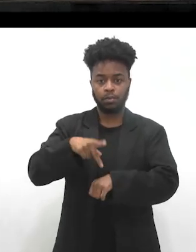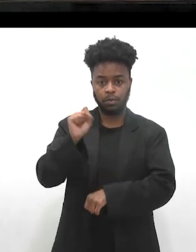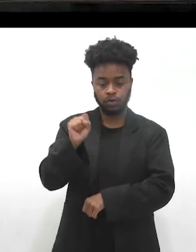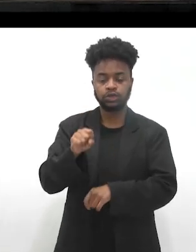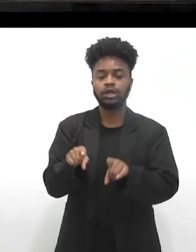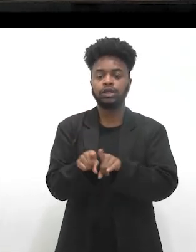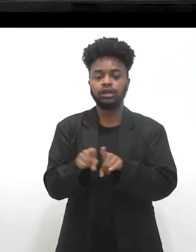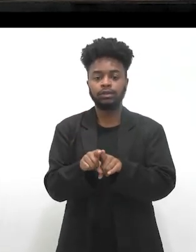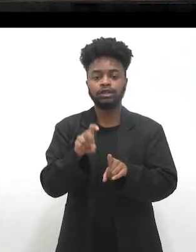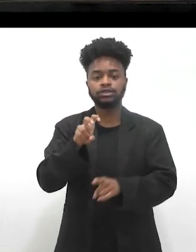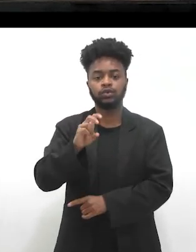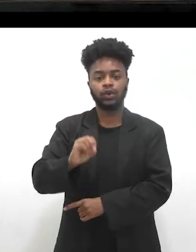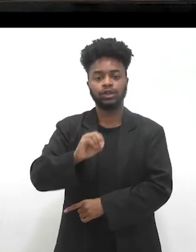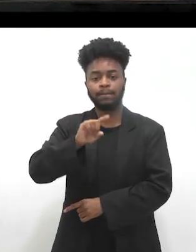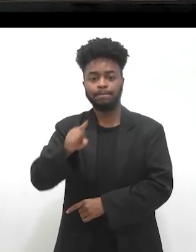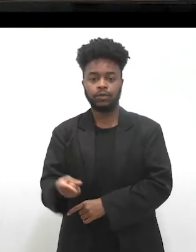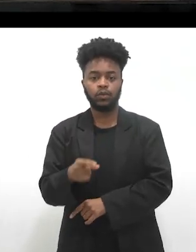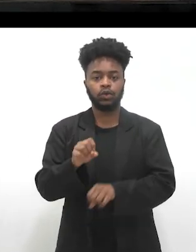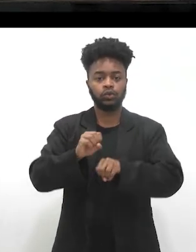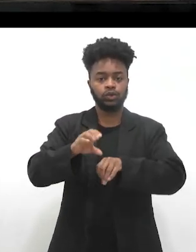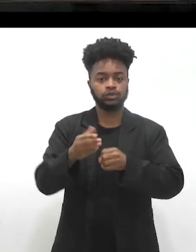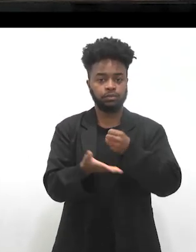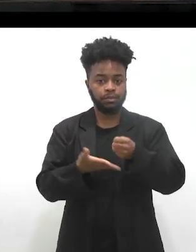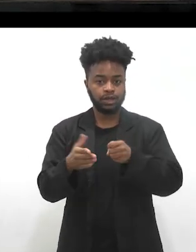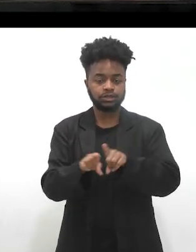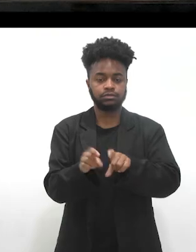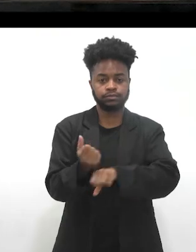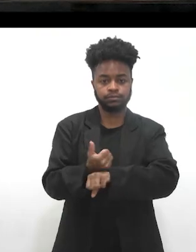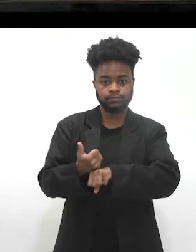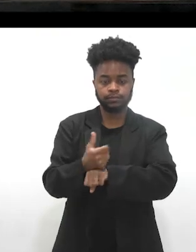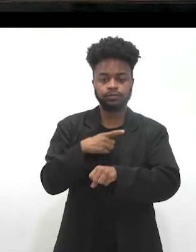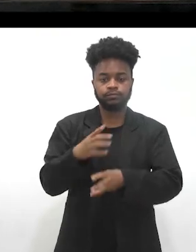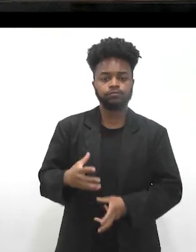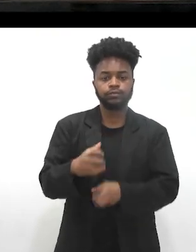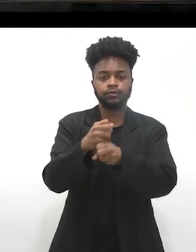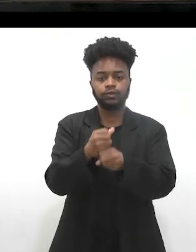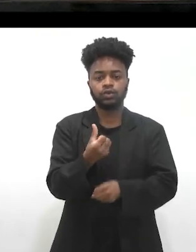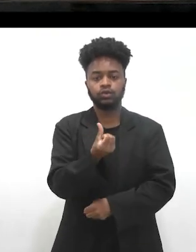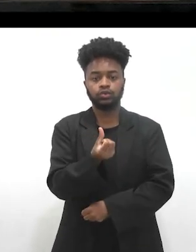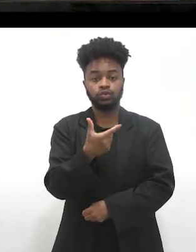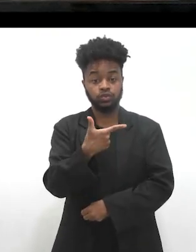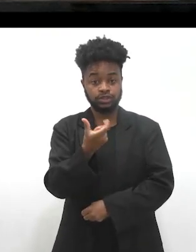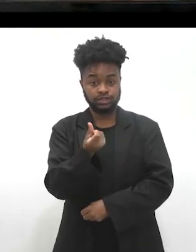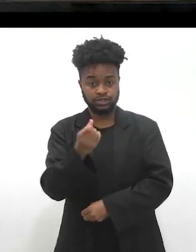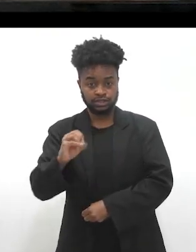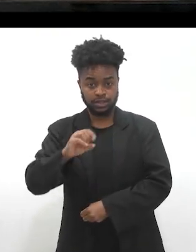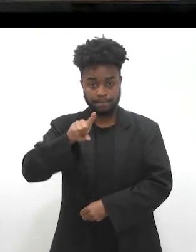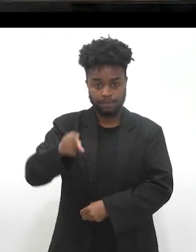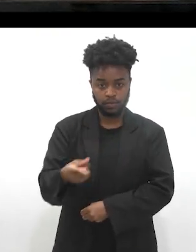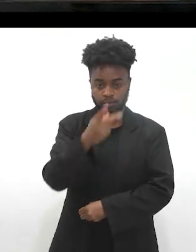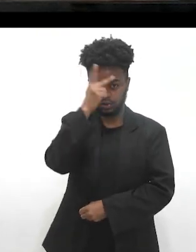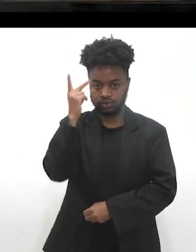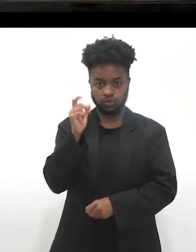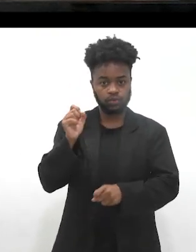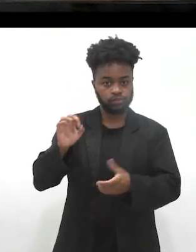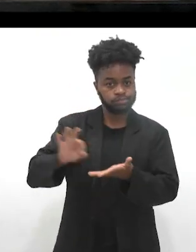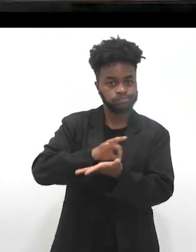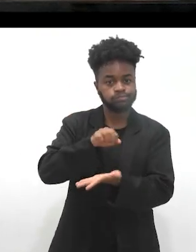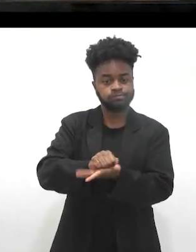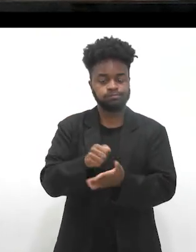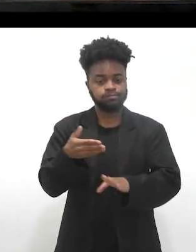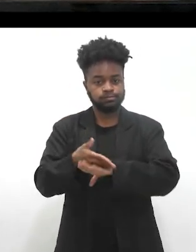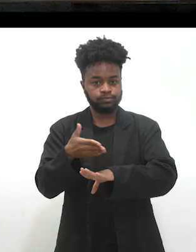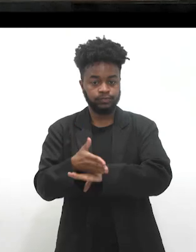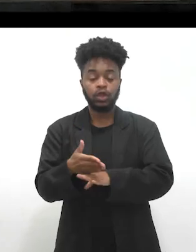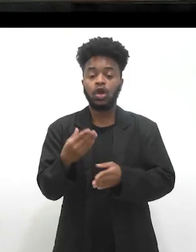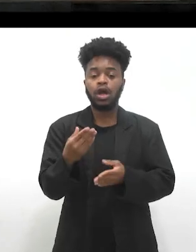de 50 mil de educação básica e profissionalizante, totalizando mais de 260 mil estudantes matriculados. Para